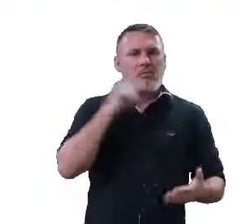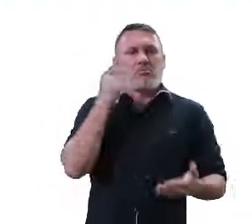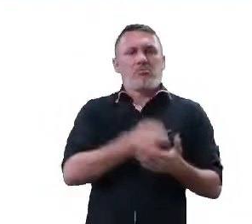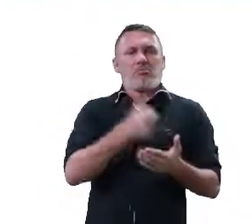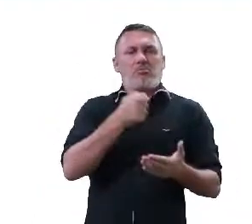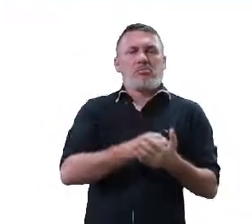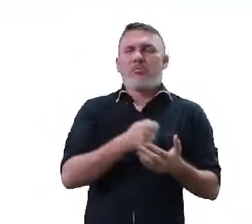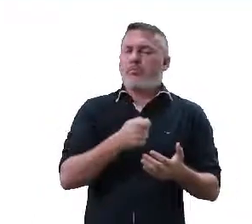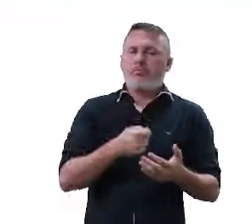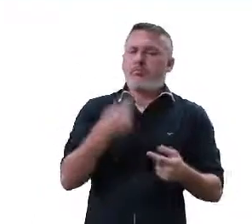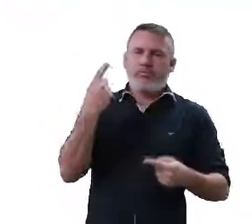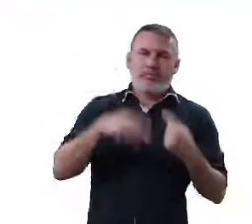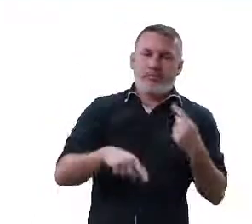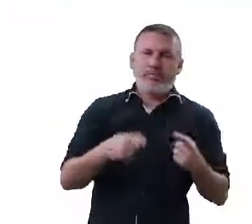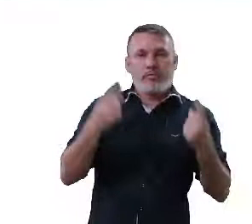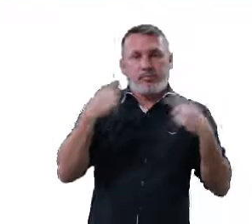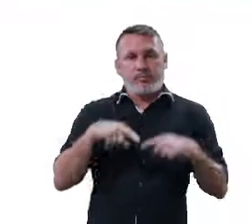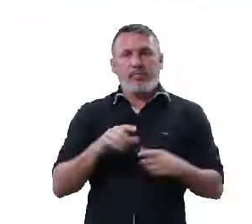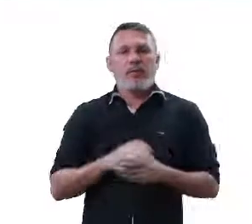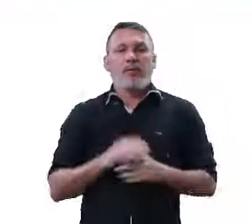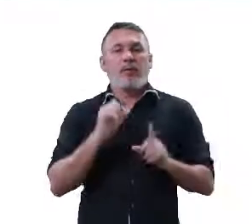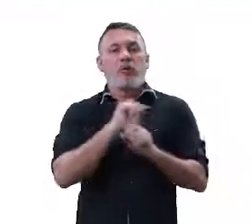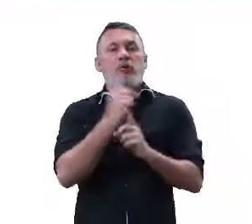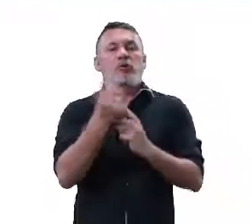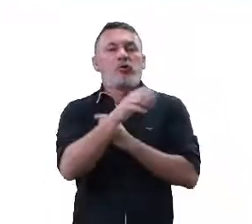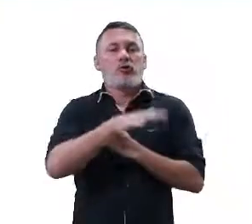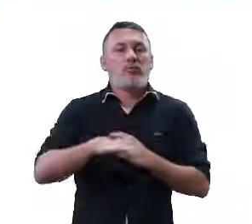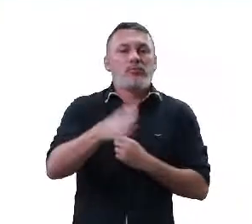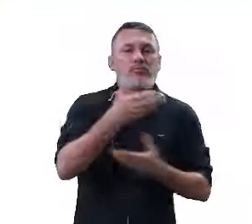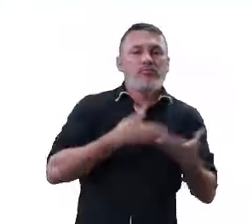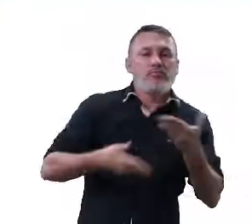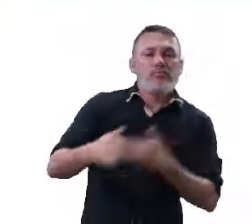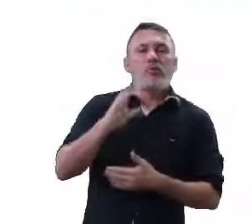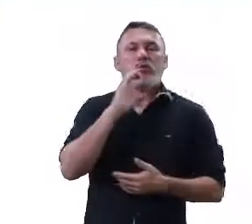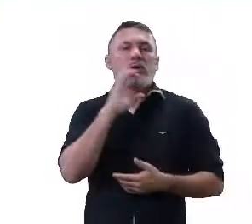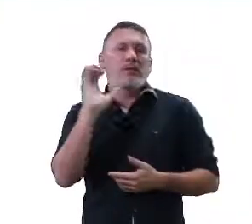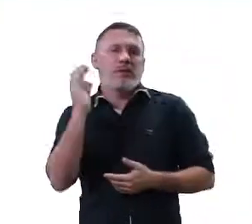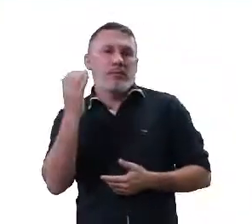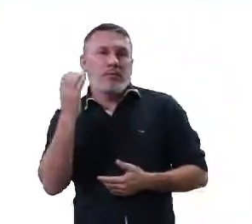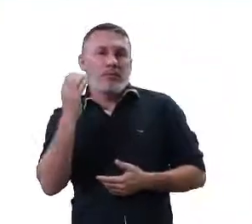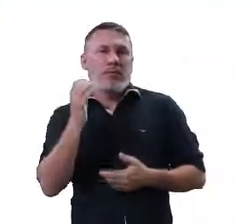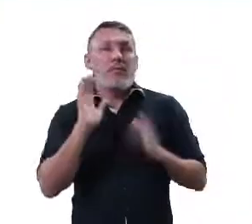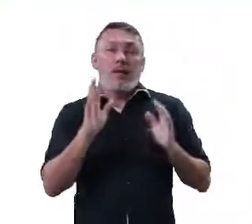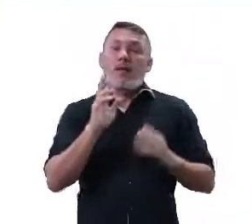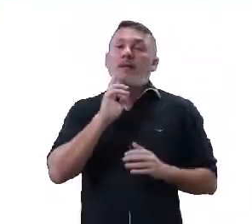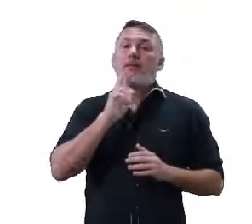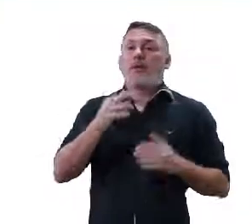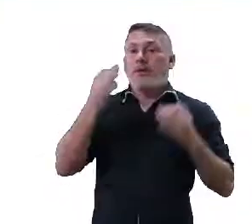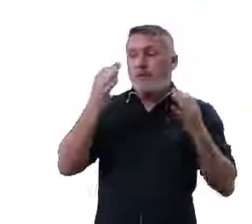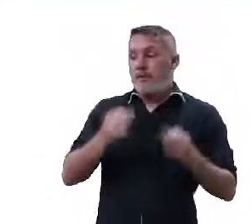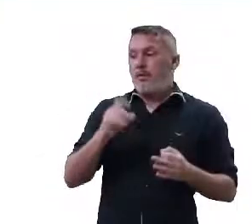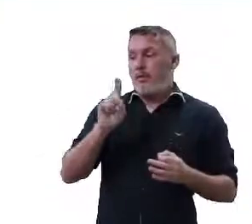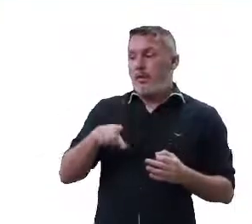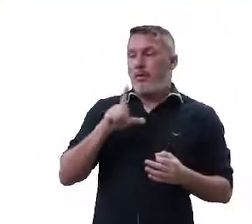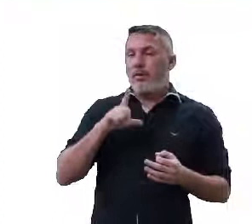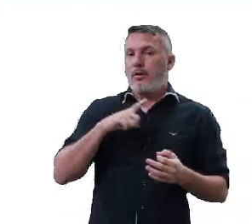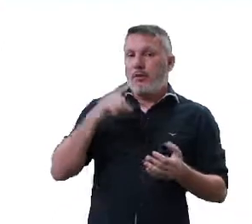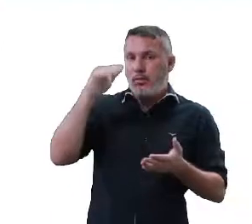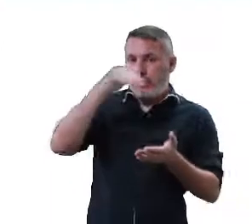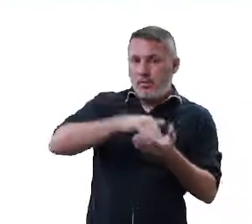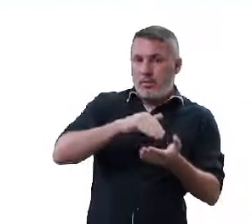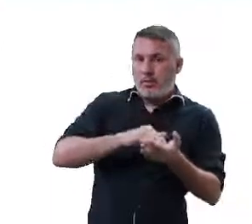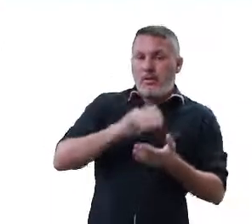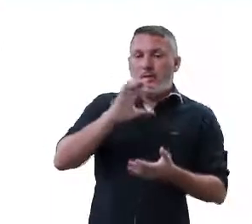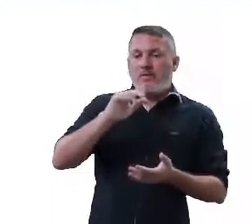se opõe a isso, né? Socialização do conhecimento científico? Não, mas a resposta correta é a universalização